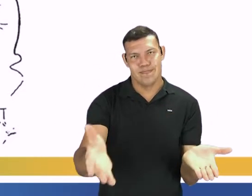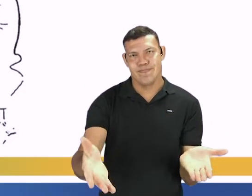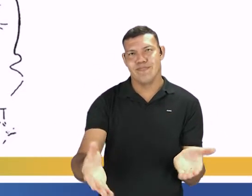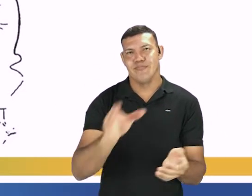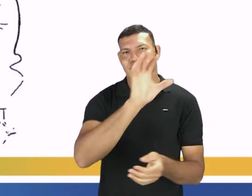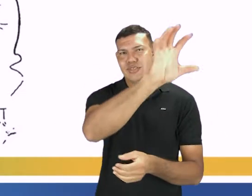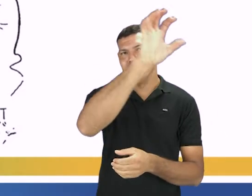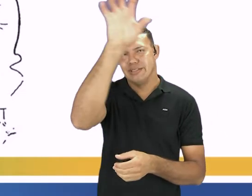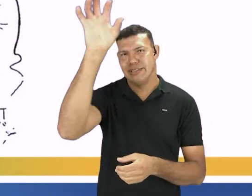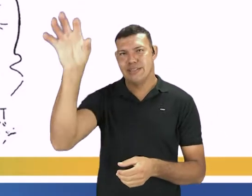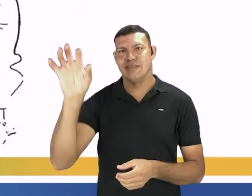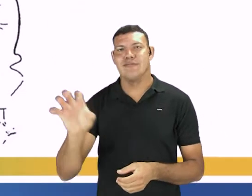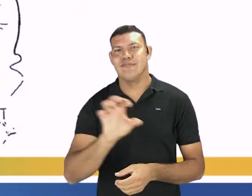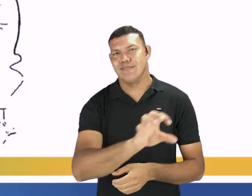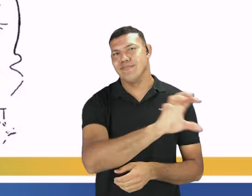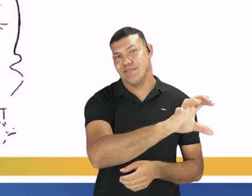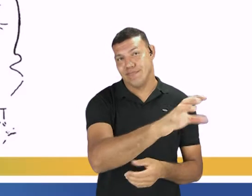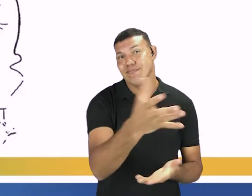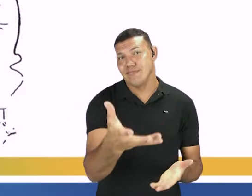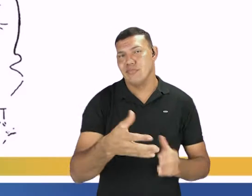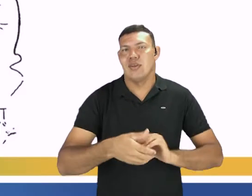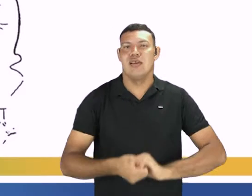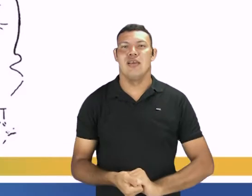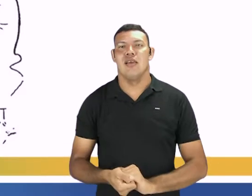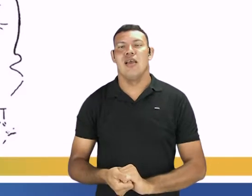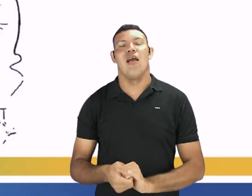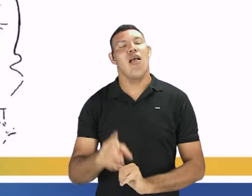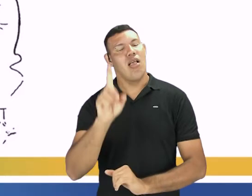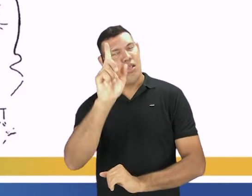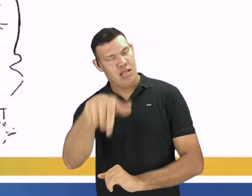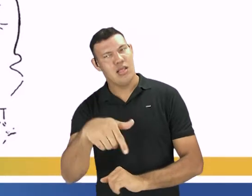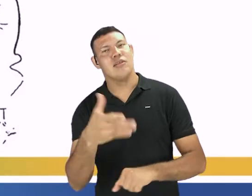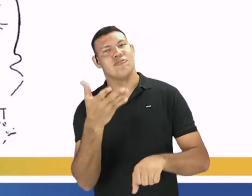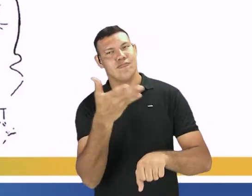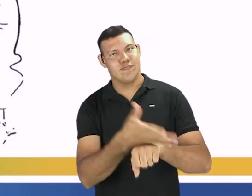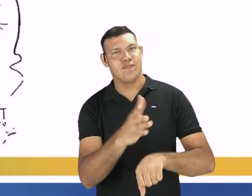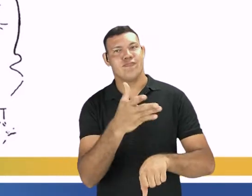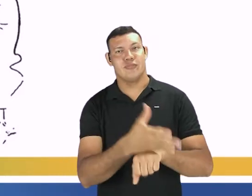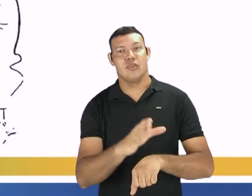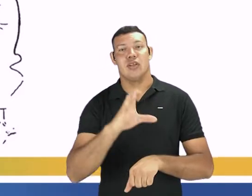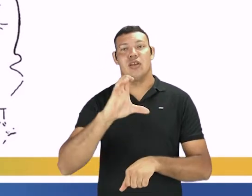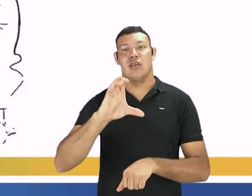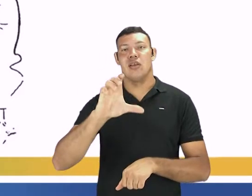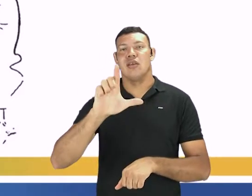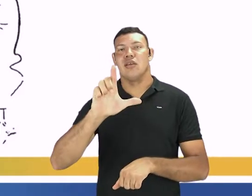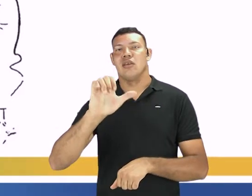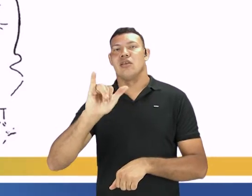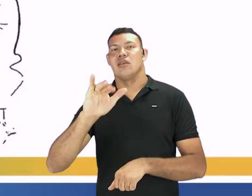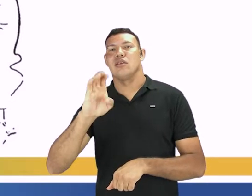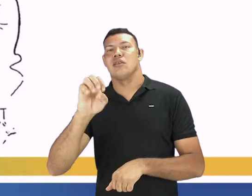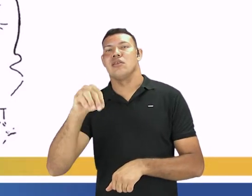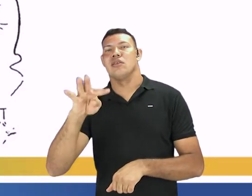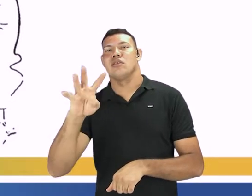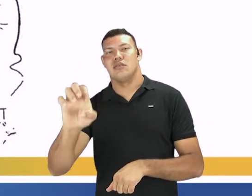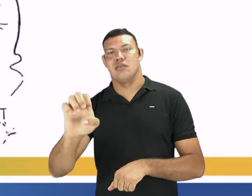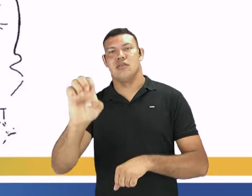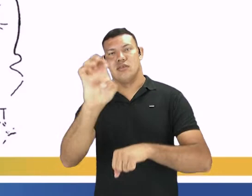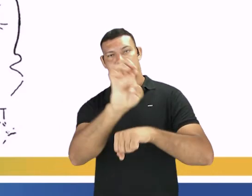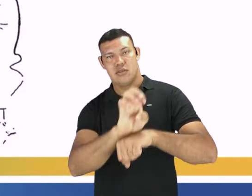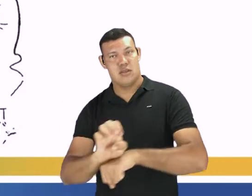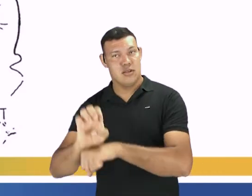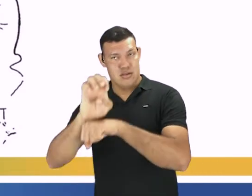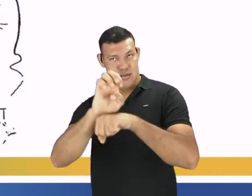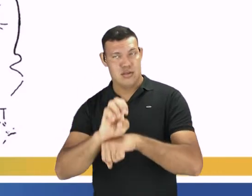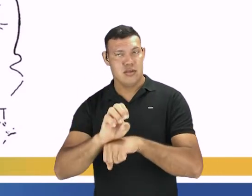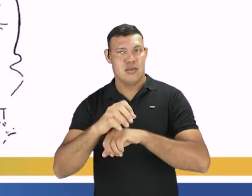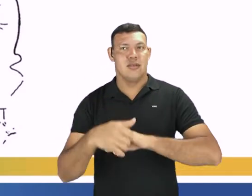seus correligionários. Era a prática do clientelismo, elevada ao nível estadual, né?